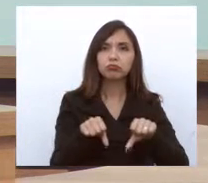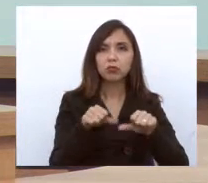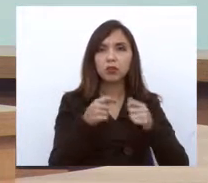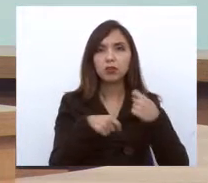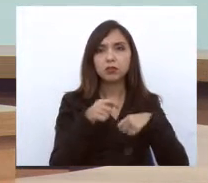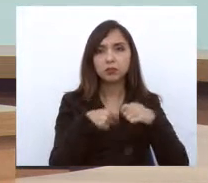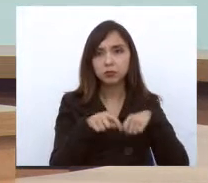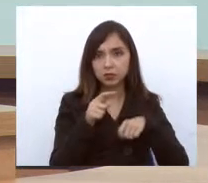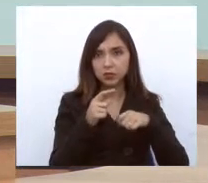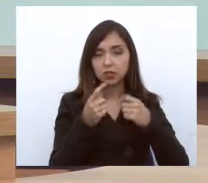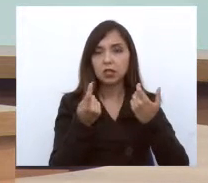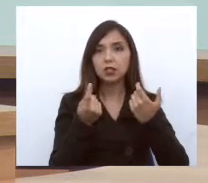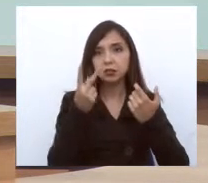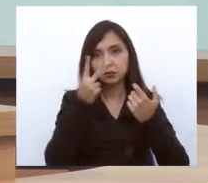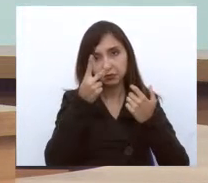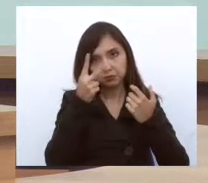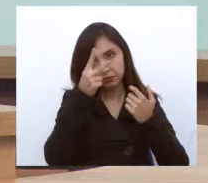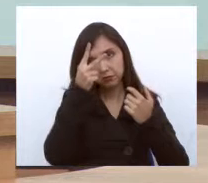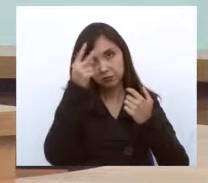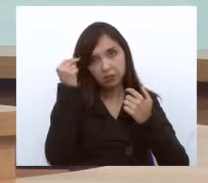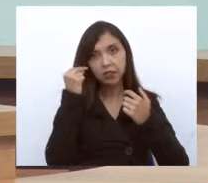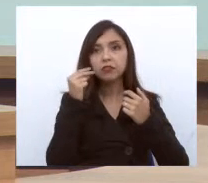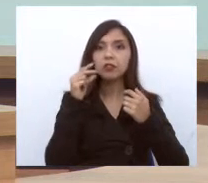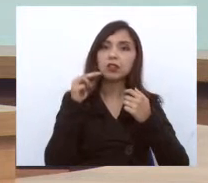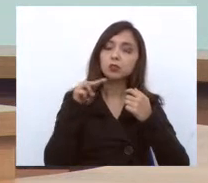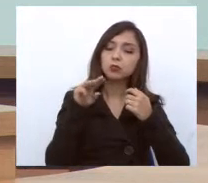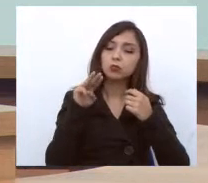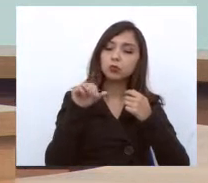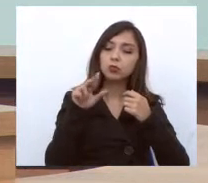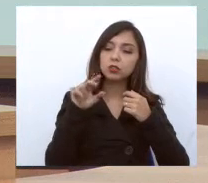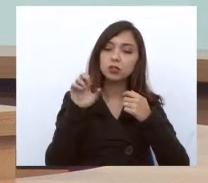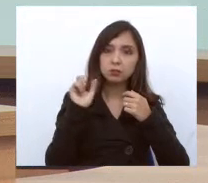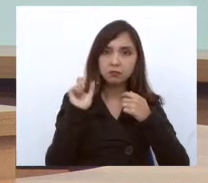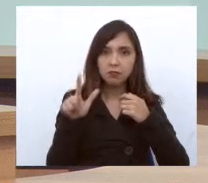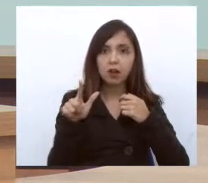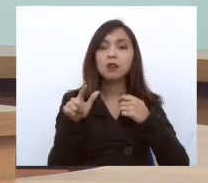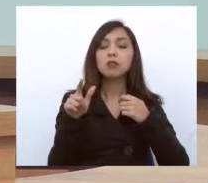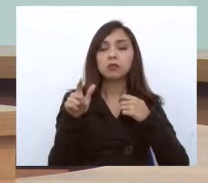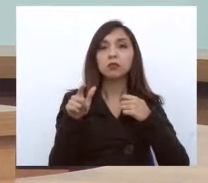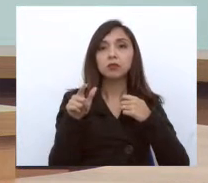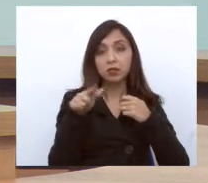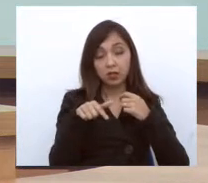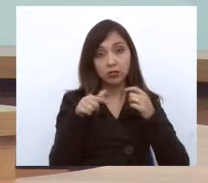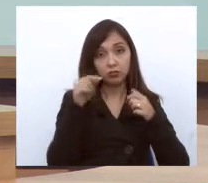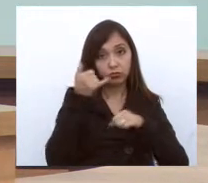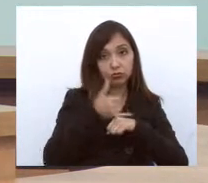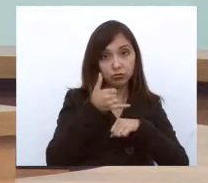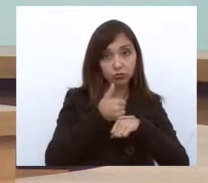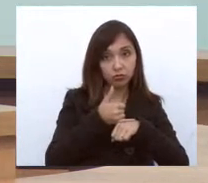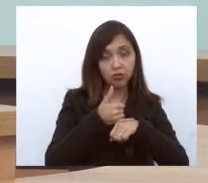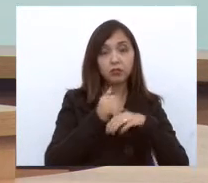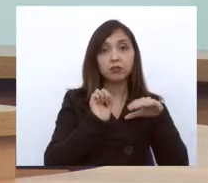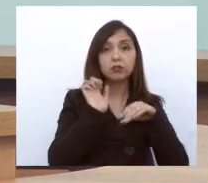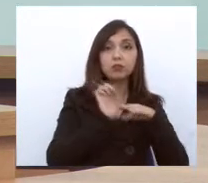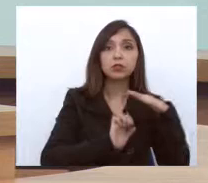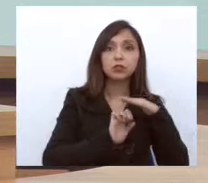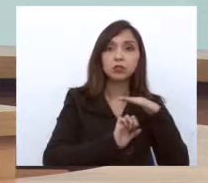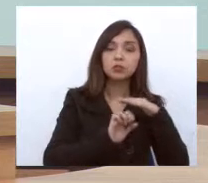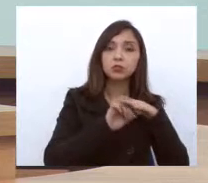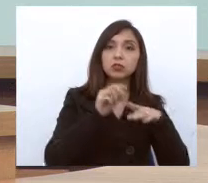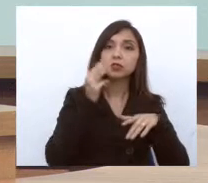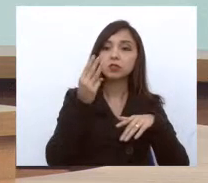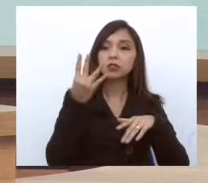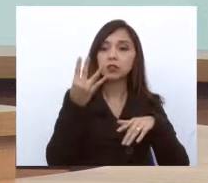Me perdoe o prefeito municipal, mas essa é a verdade. Que o chefe do executivo, ele tem que fazer simplesmente chamar os